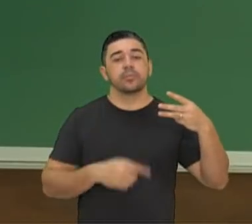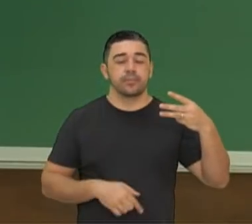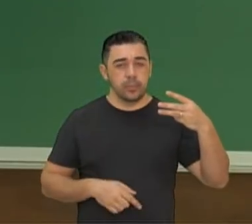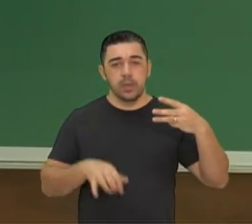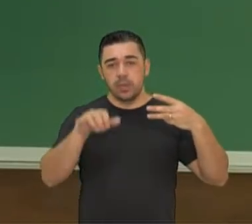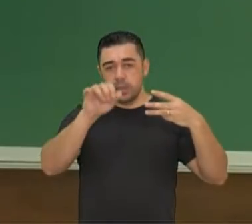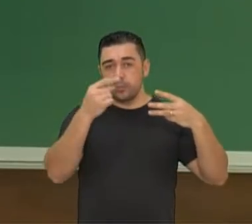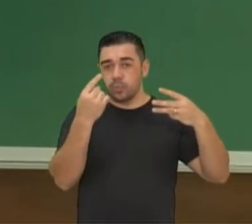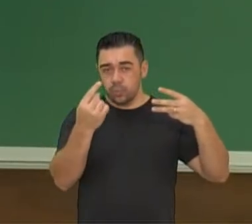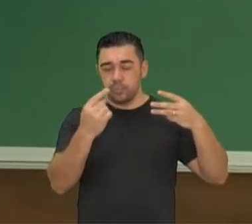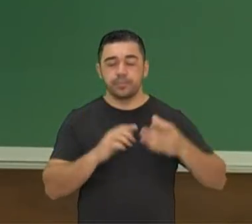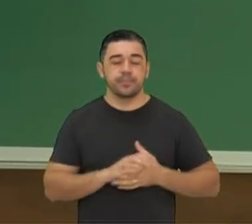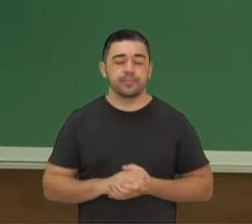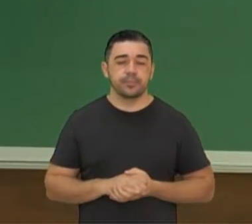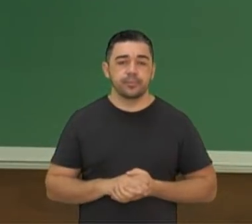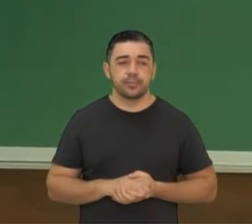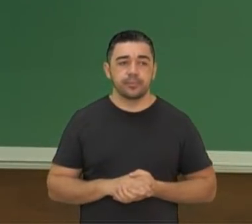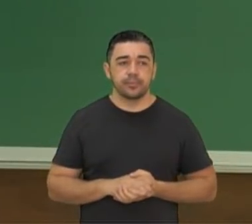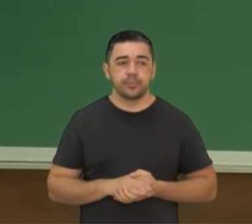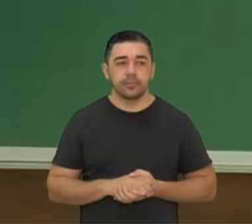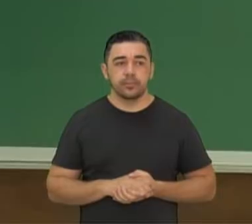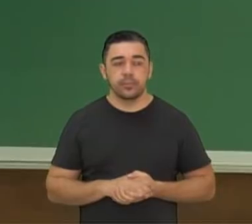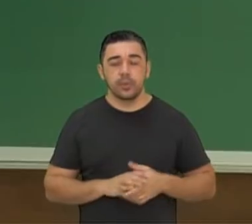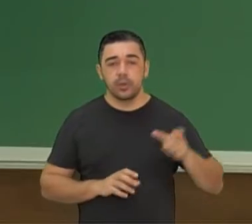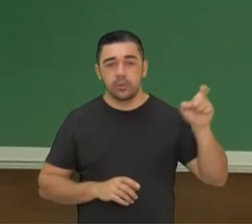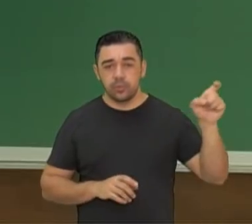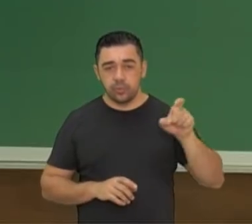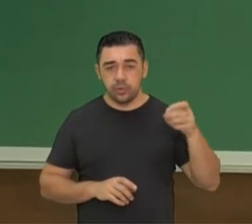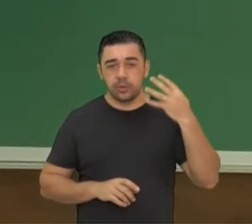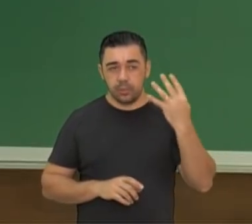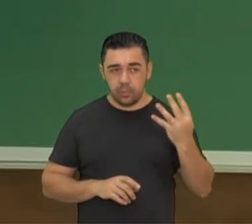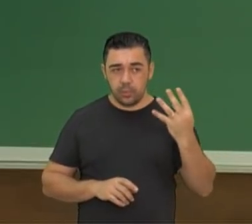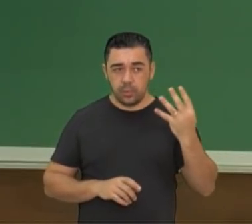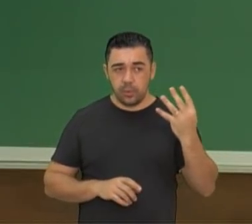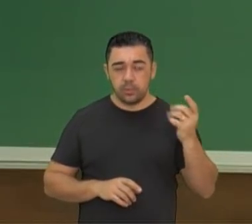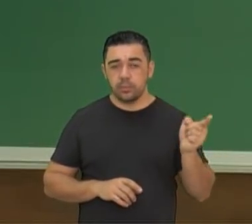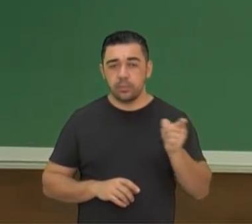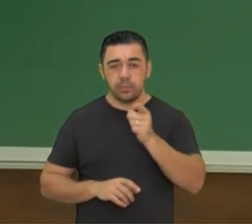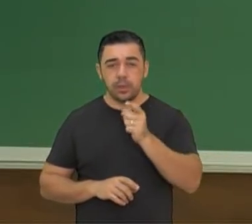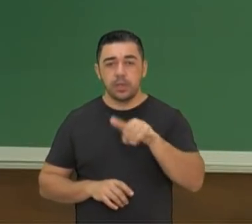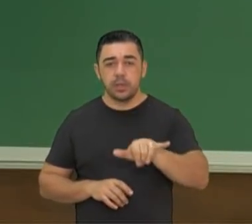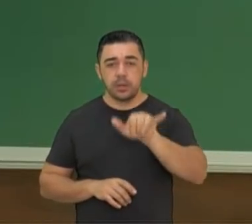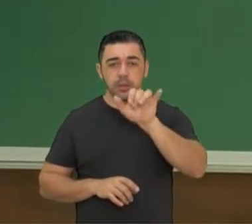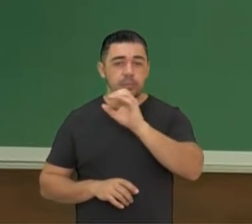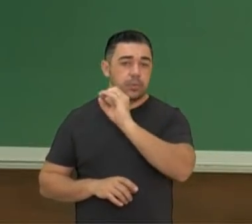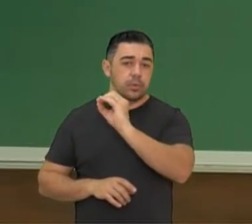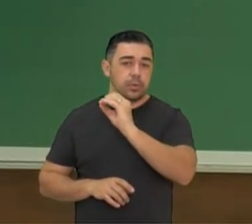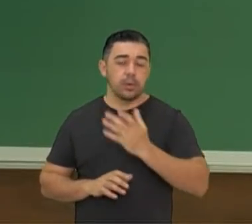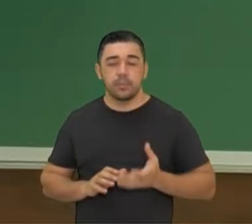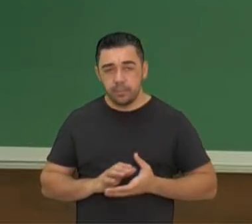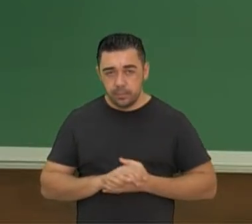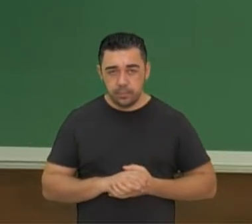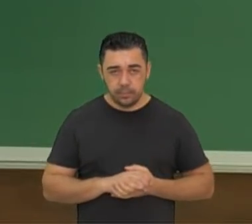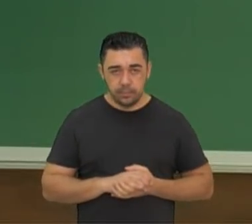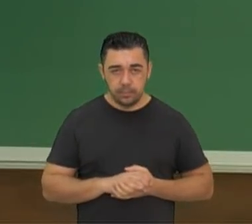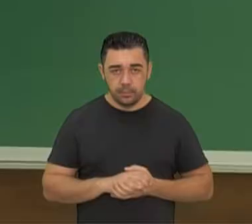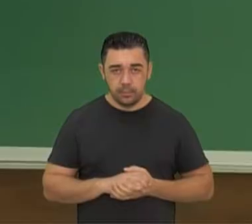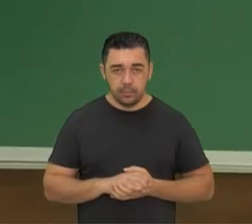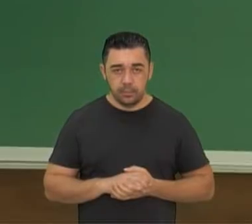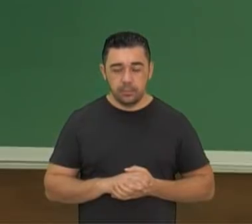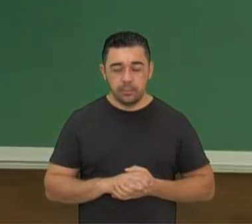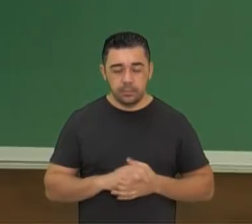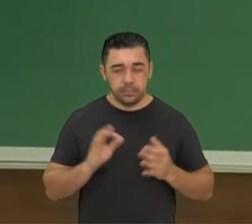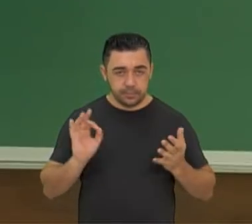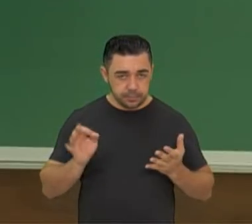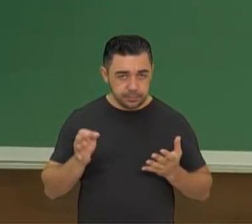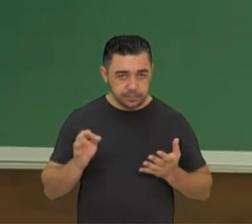o meu y vai ser 1. E se o x for igual a 4, o que eu tenho para o y? 4 mais quanto dá 4?